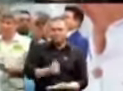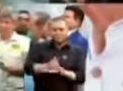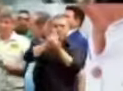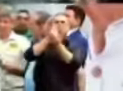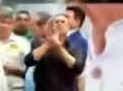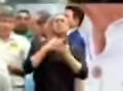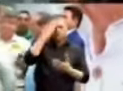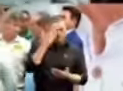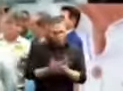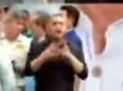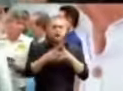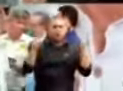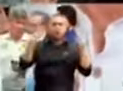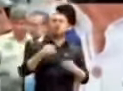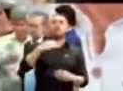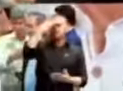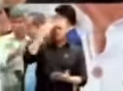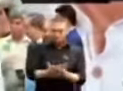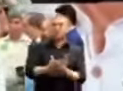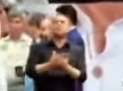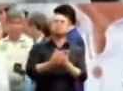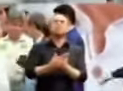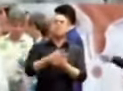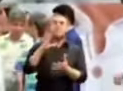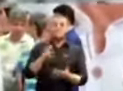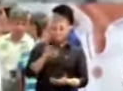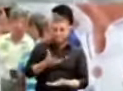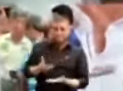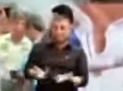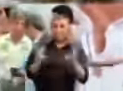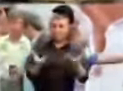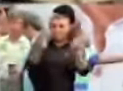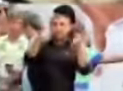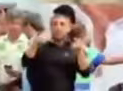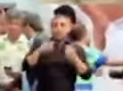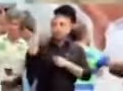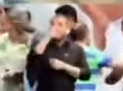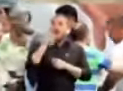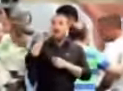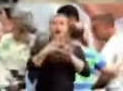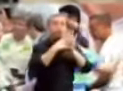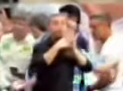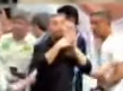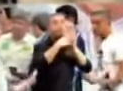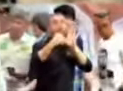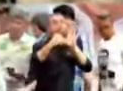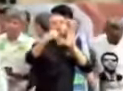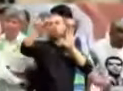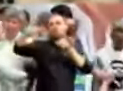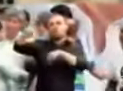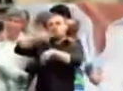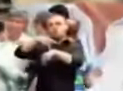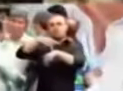cura, eu creio no resgate e eu creio que o Brasil será celeiro de bênção para outras nações. As palavras